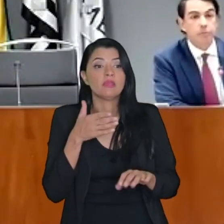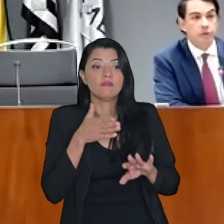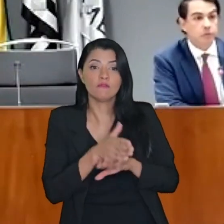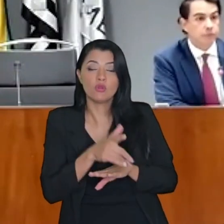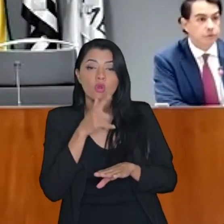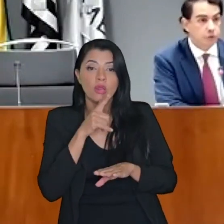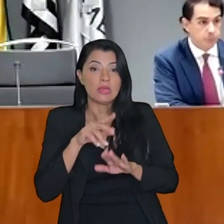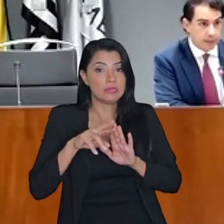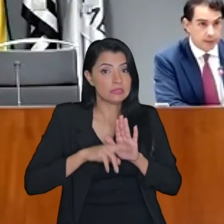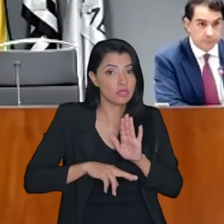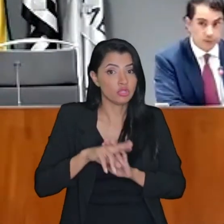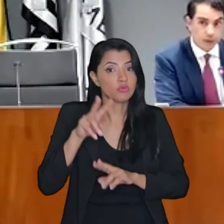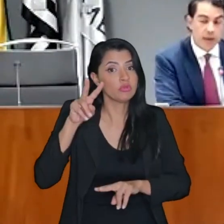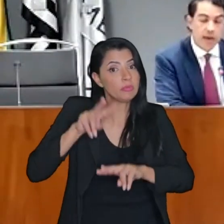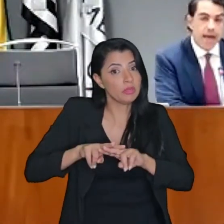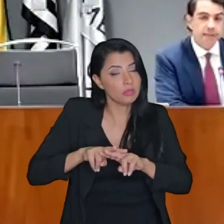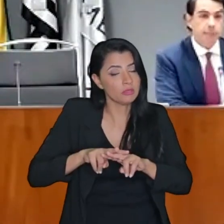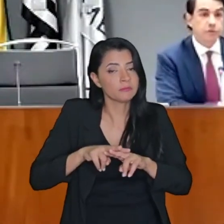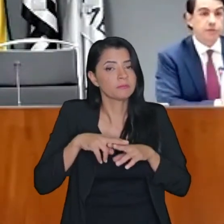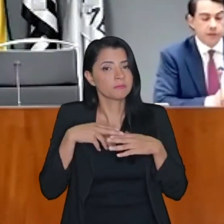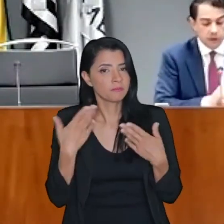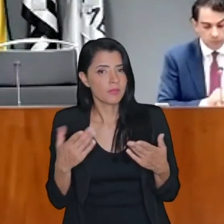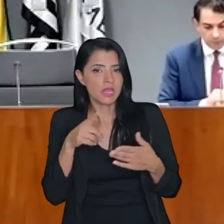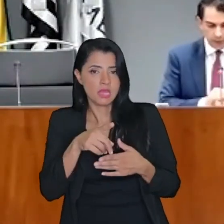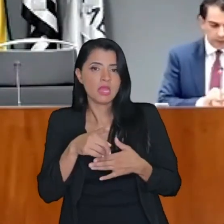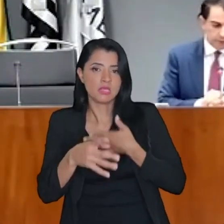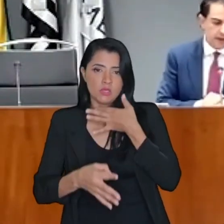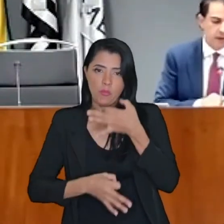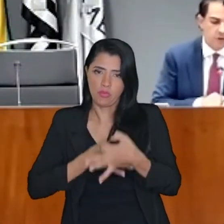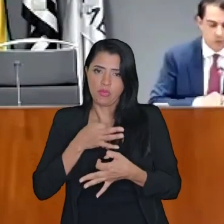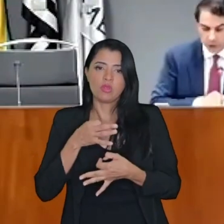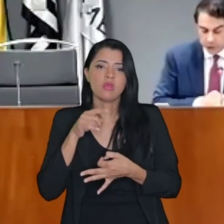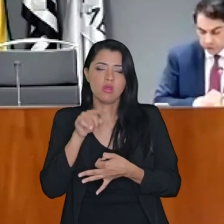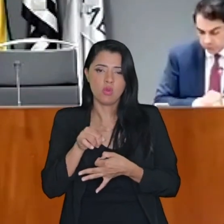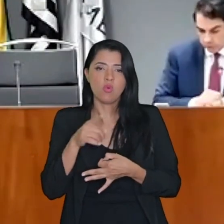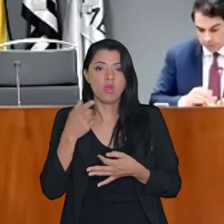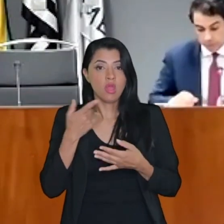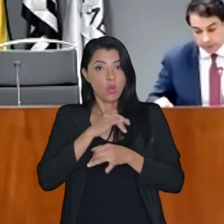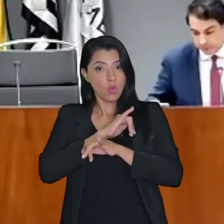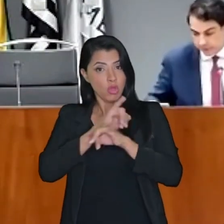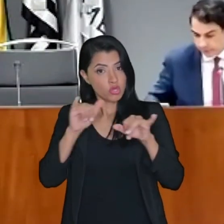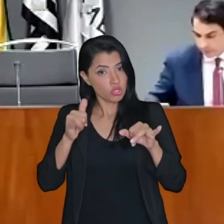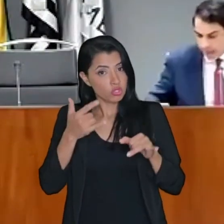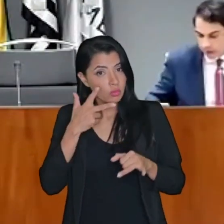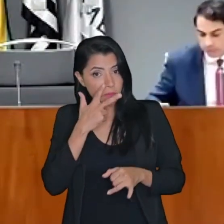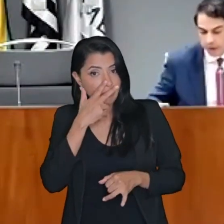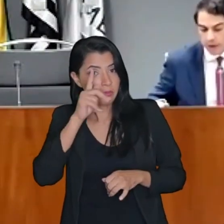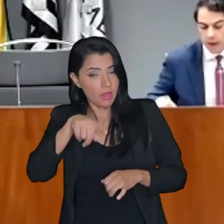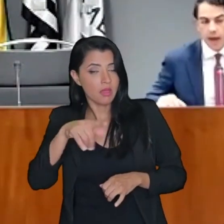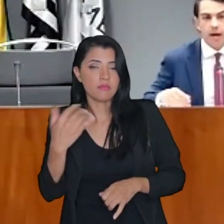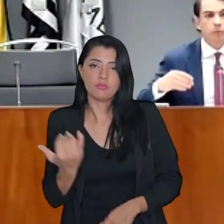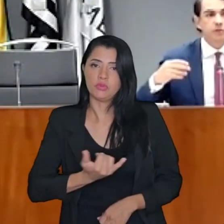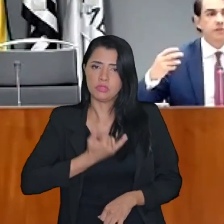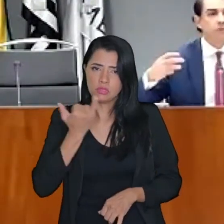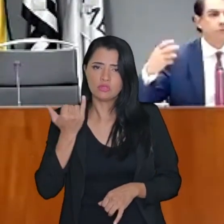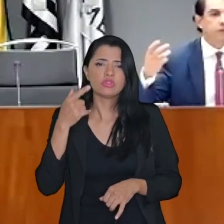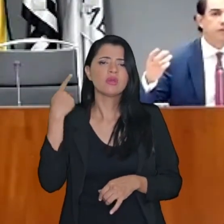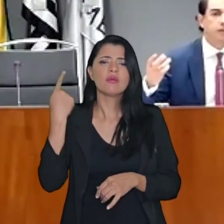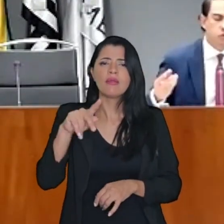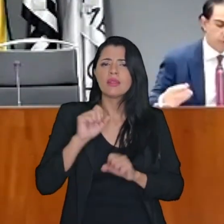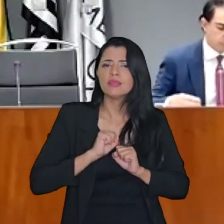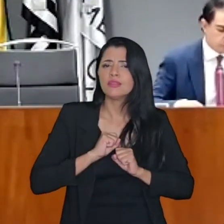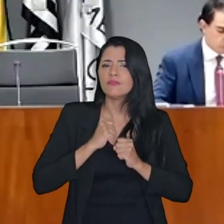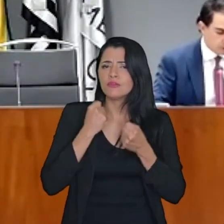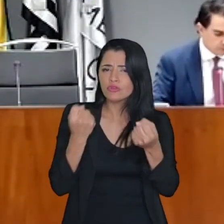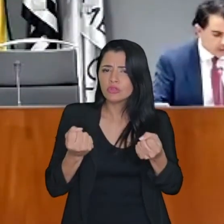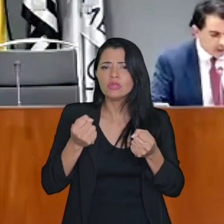de cumprimento de pena. Essa posição, e aqui fica o registro que me parece necessário, era a posição defendida